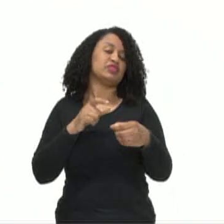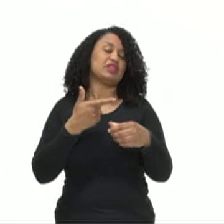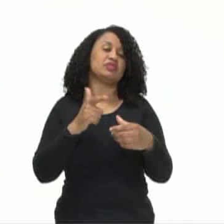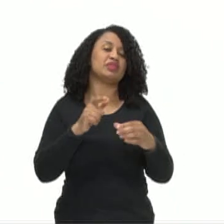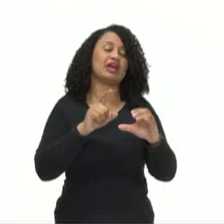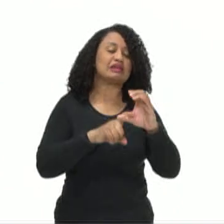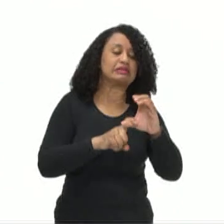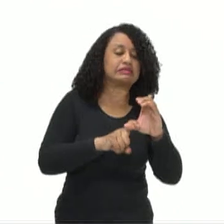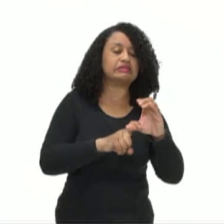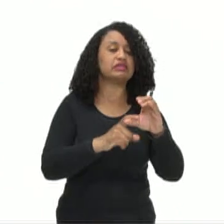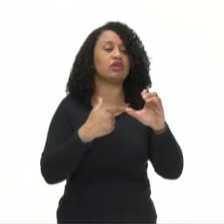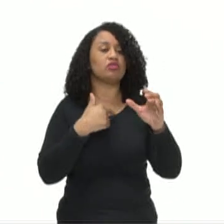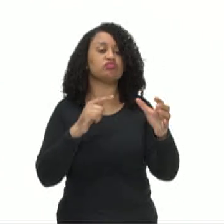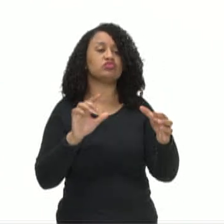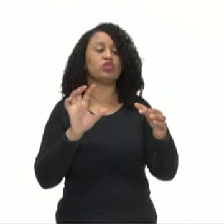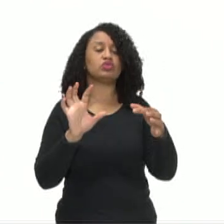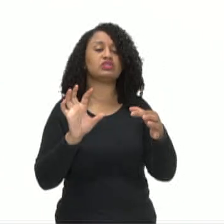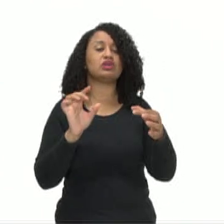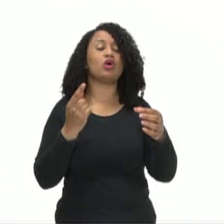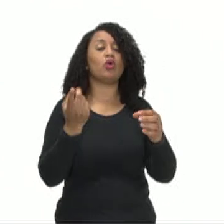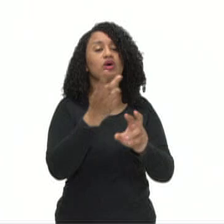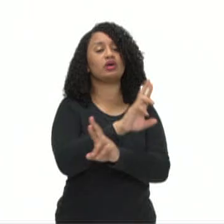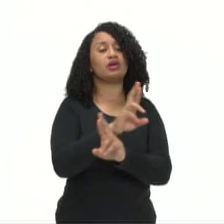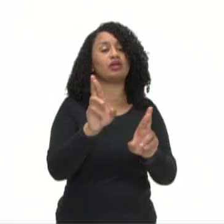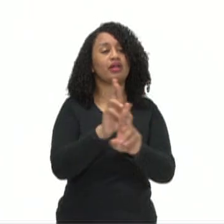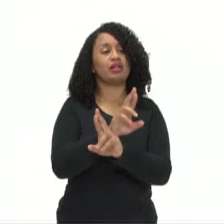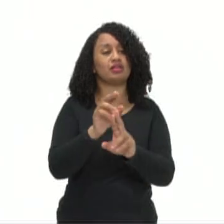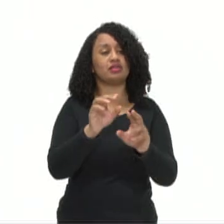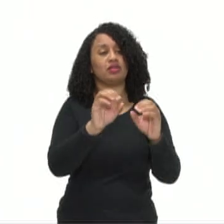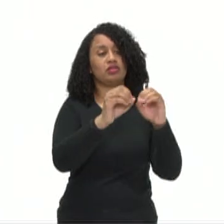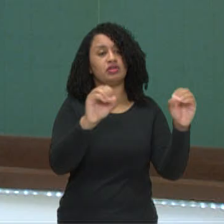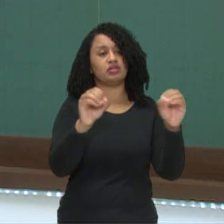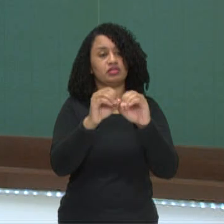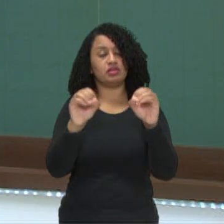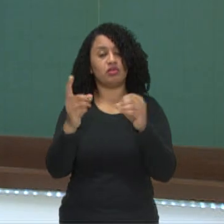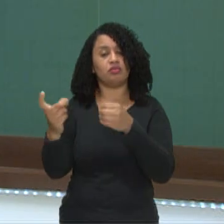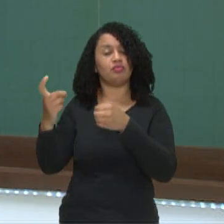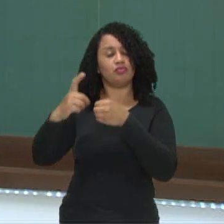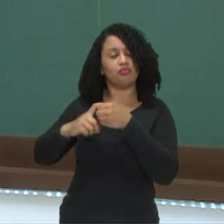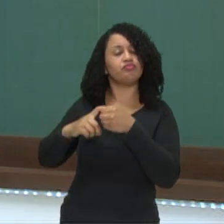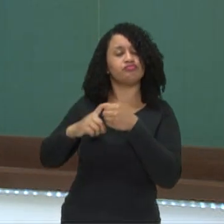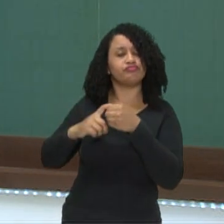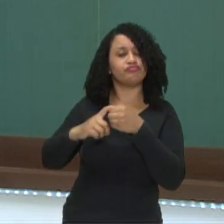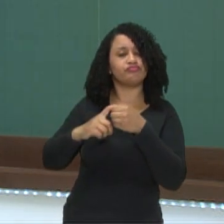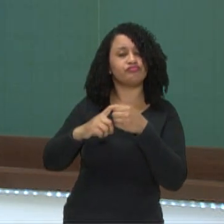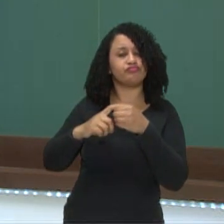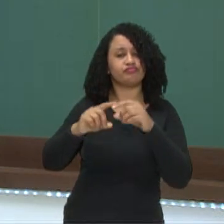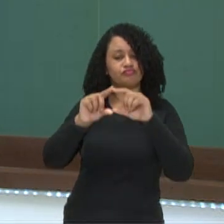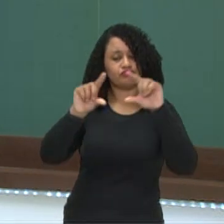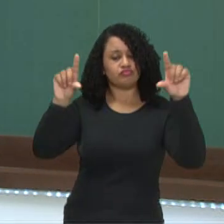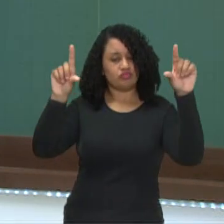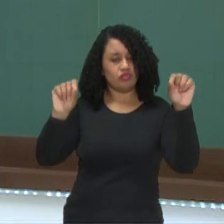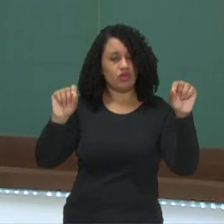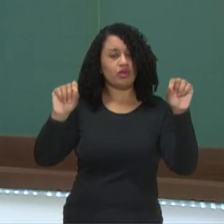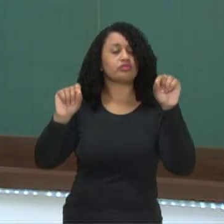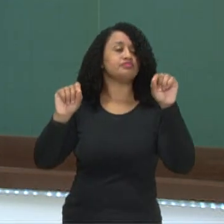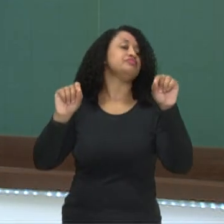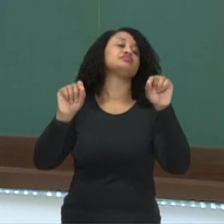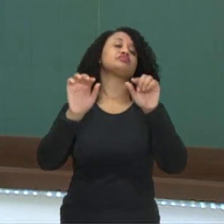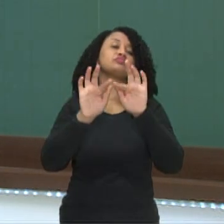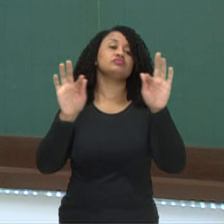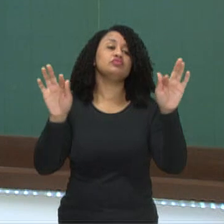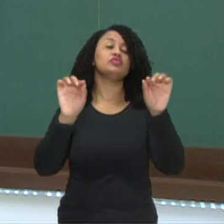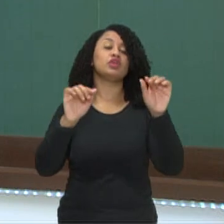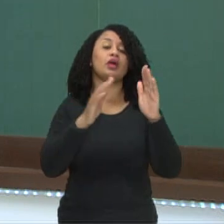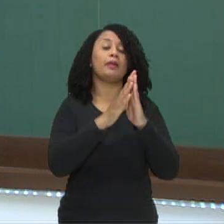não exerce função sintática em relação à outra. Voltemos aqui ao nosso enunciado, à nossa frase.